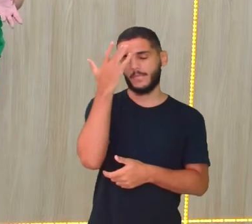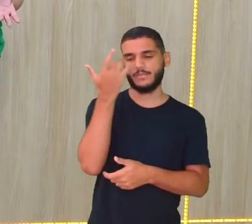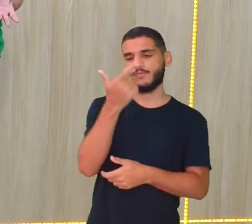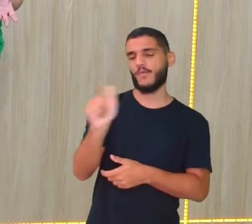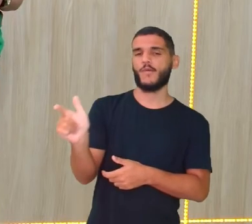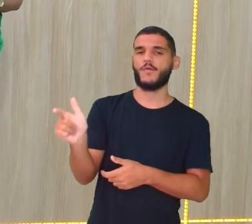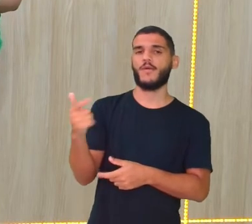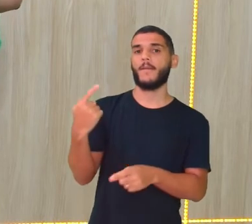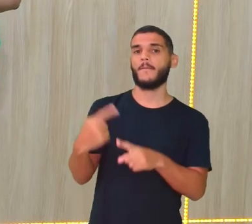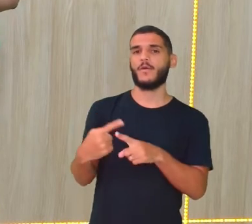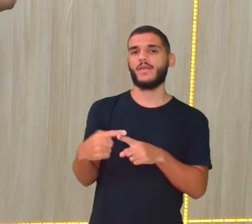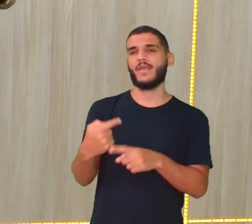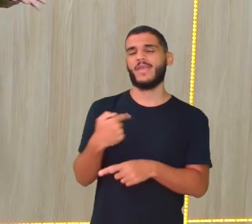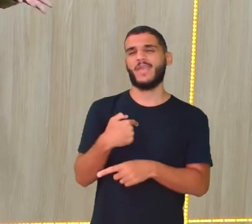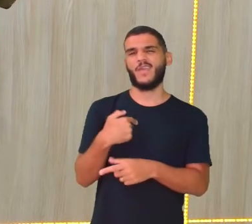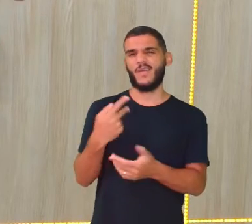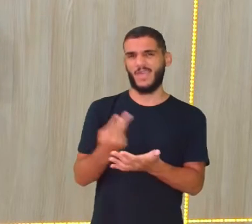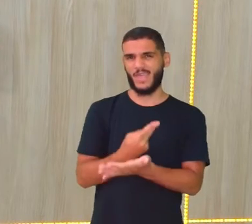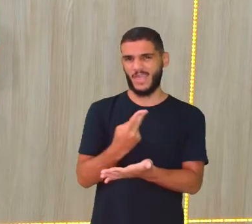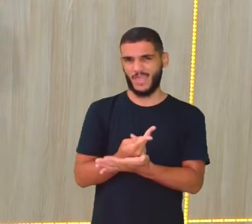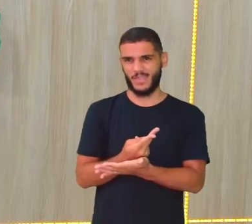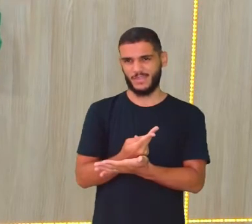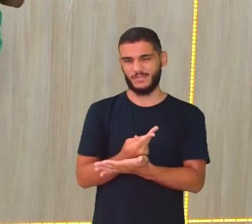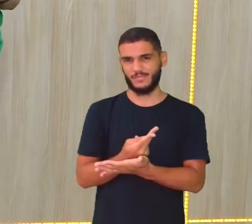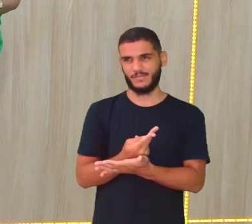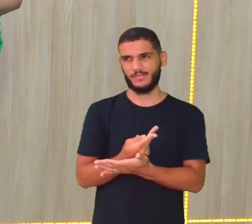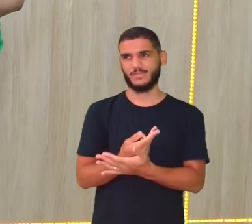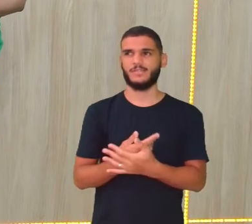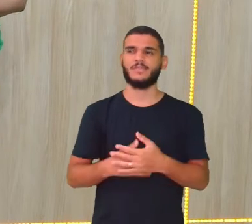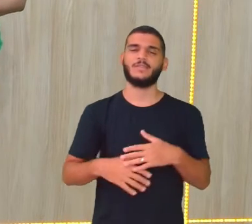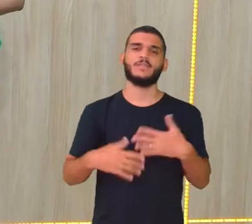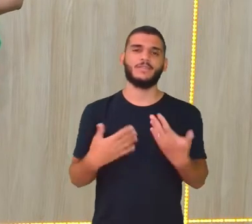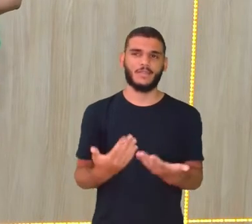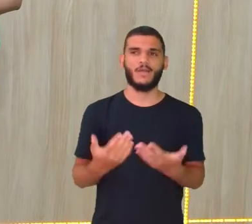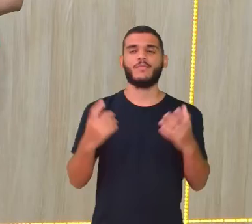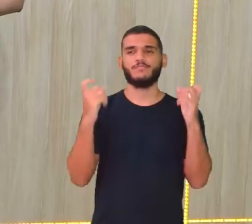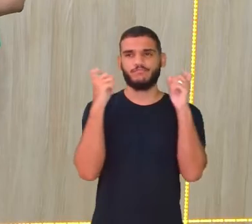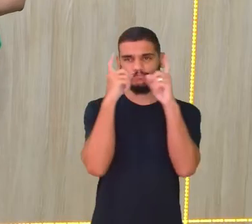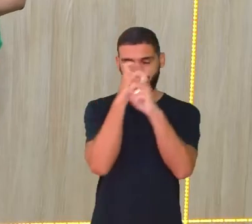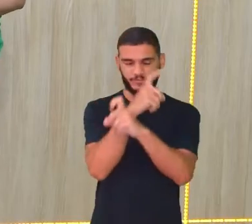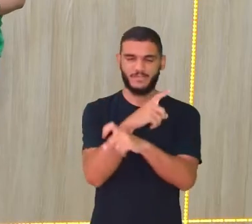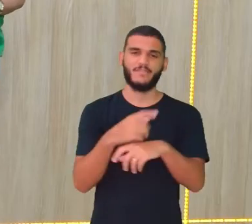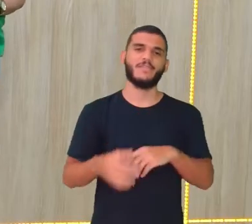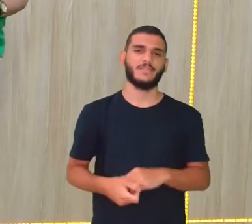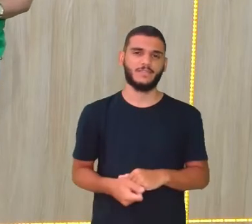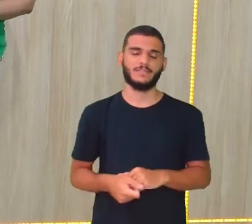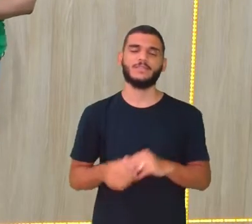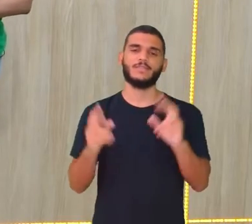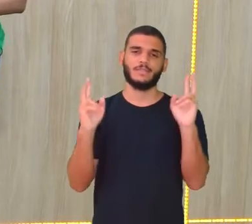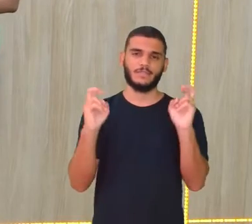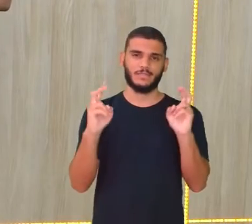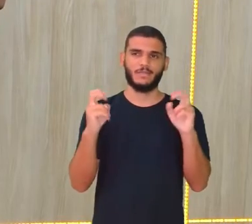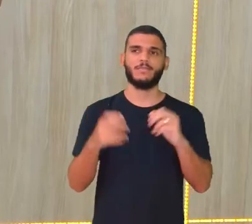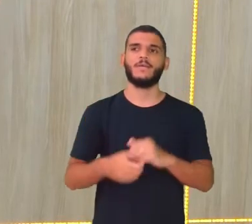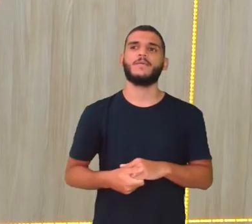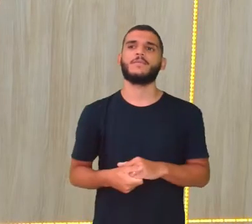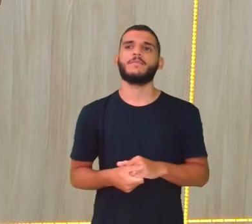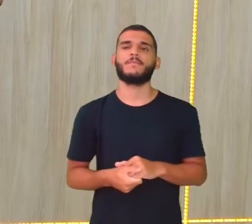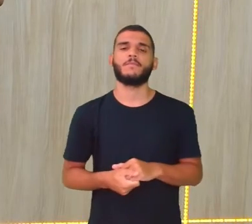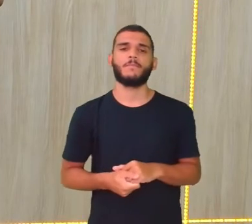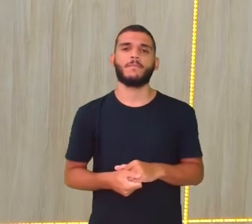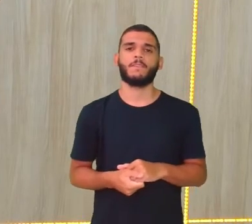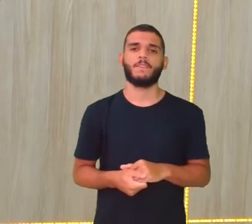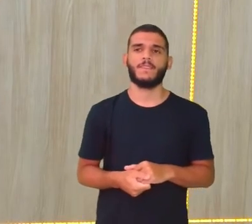Por quê? Não sou ser humano? Gente, é complicadíssimo esse assunto e